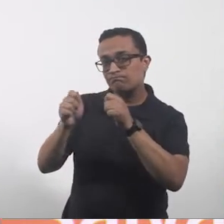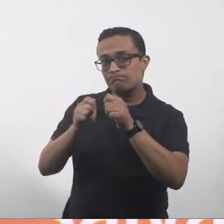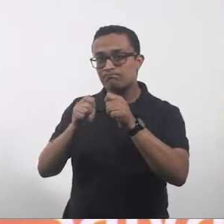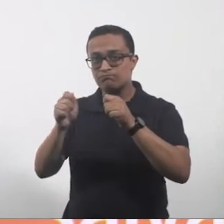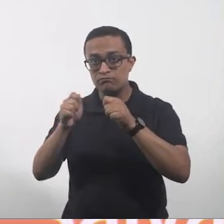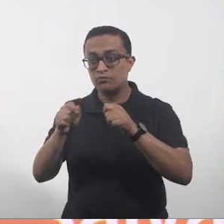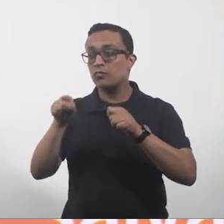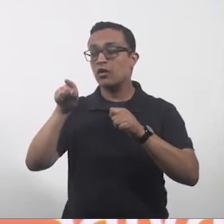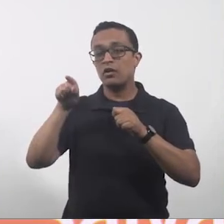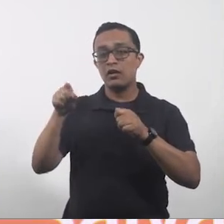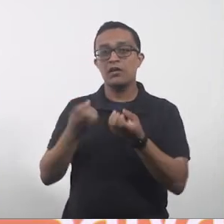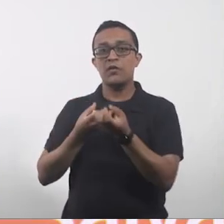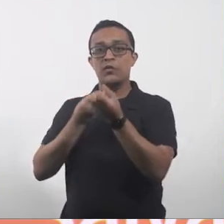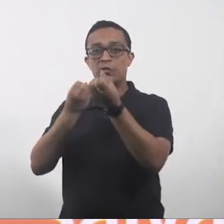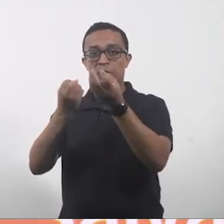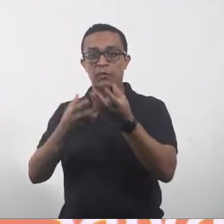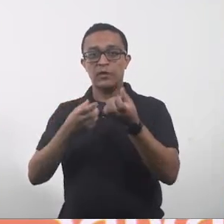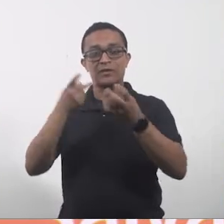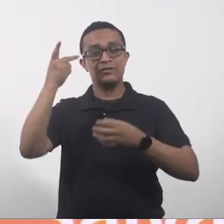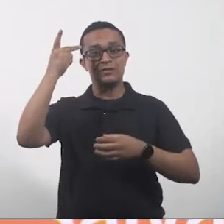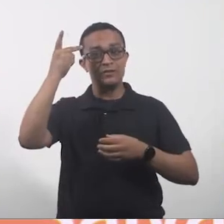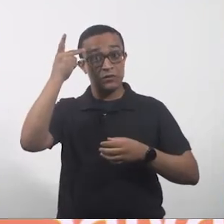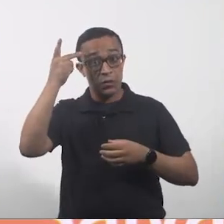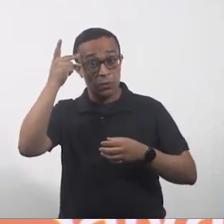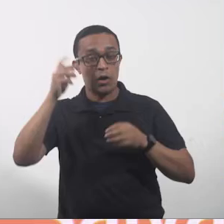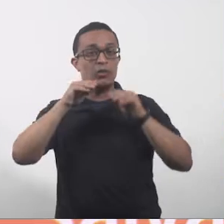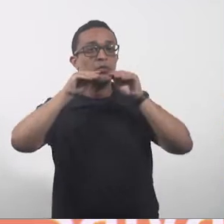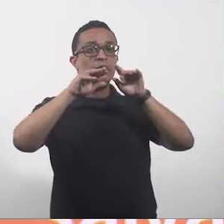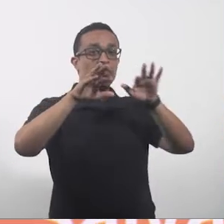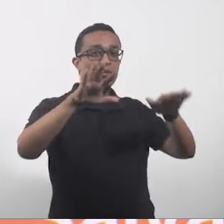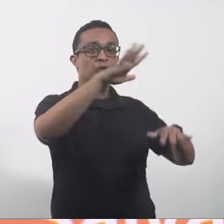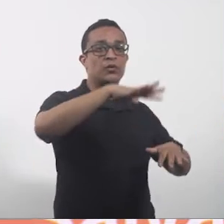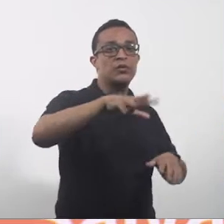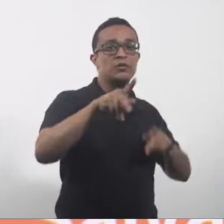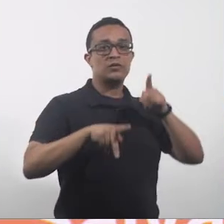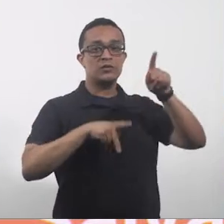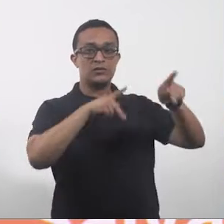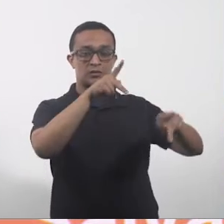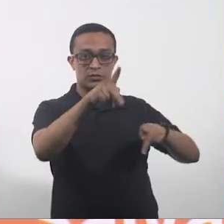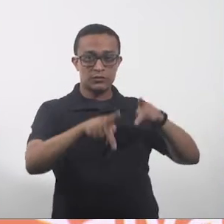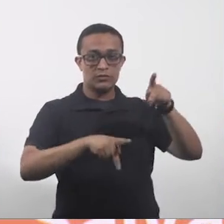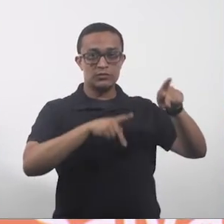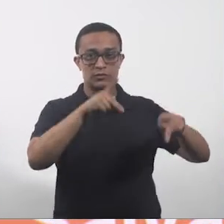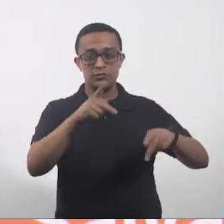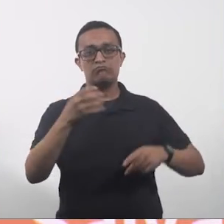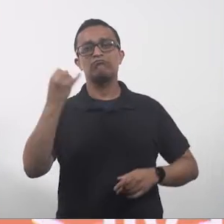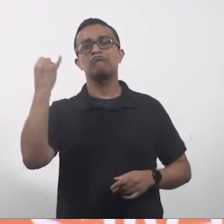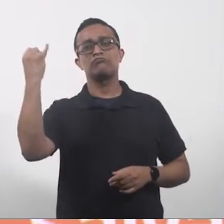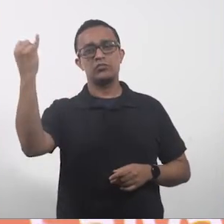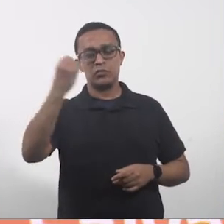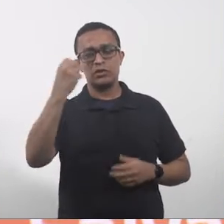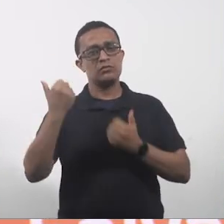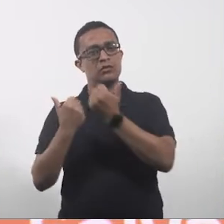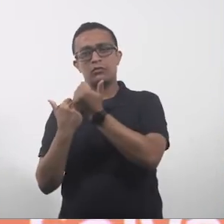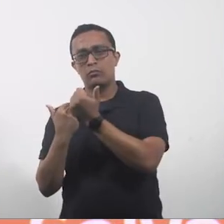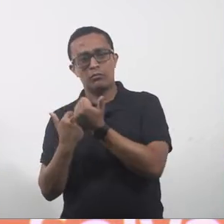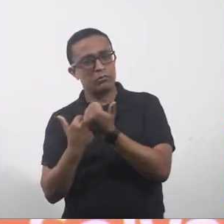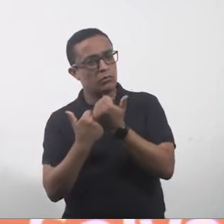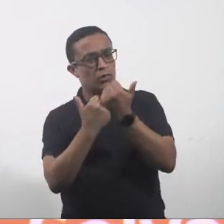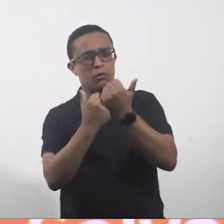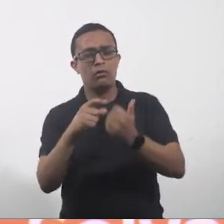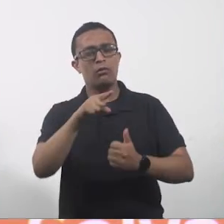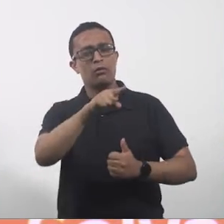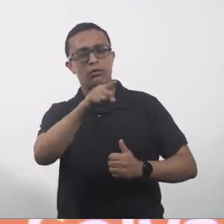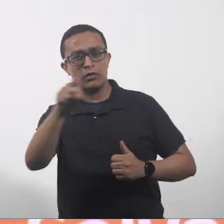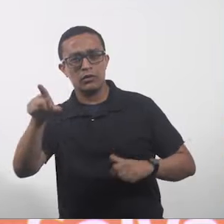levando as informações da Prefeitura de São Paulo para a população. Muito importante todo o apoio e a forma como vocês têm